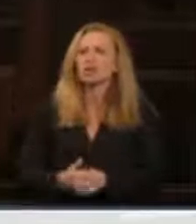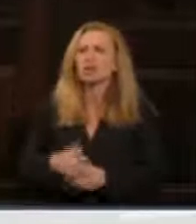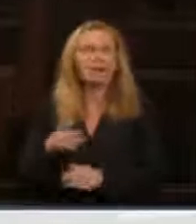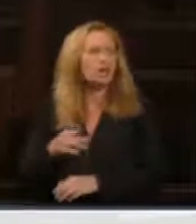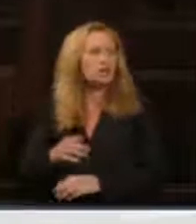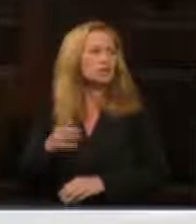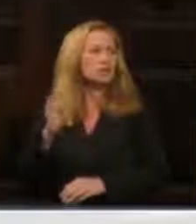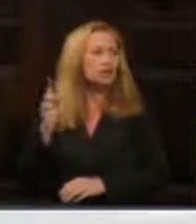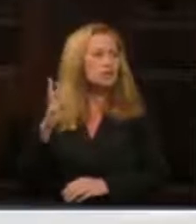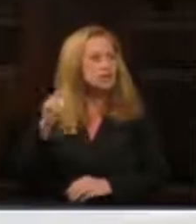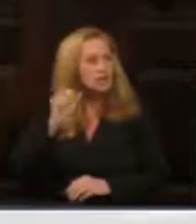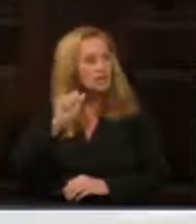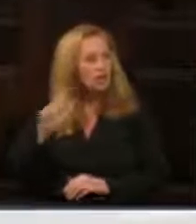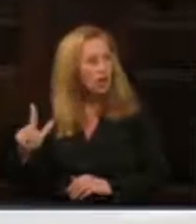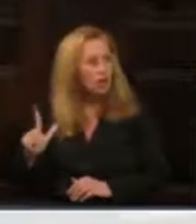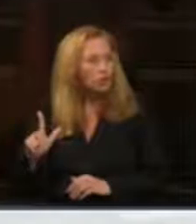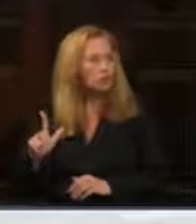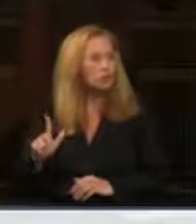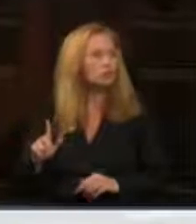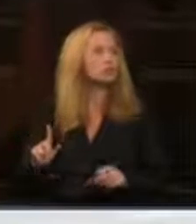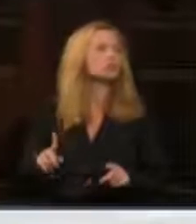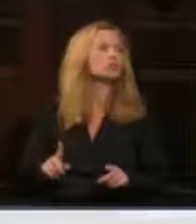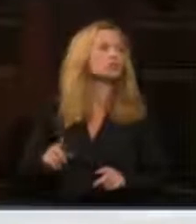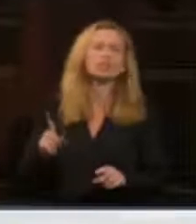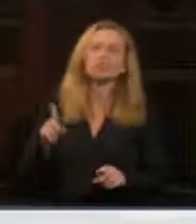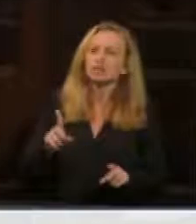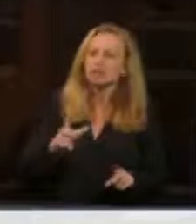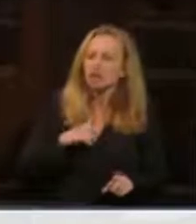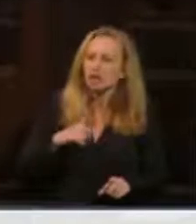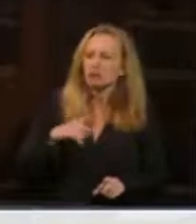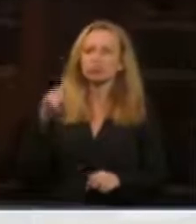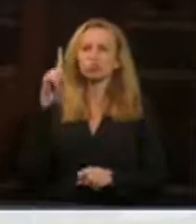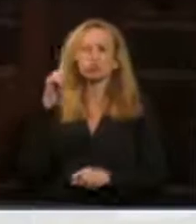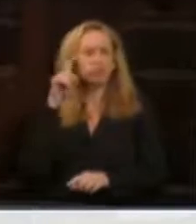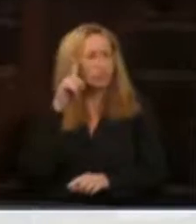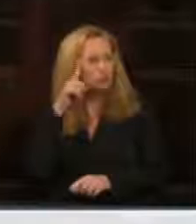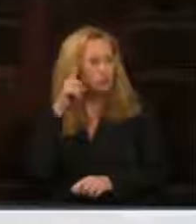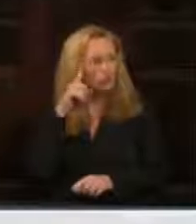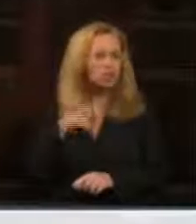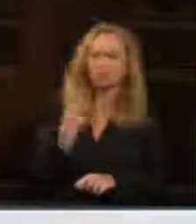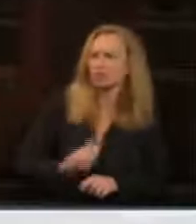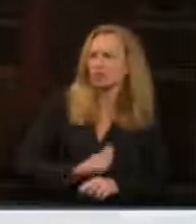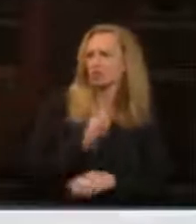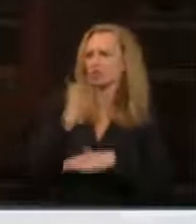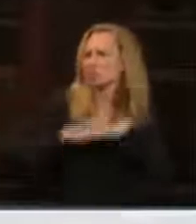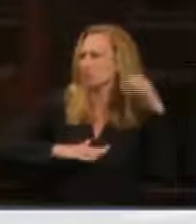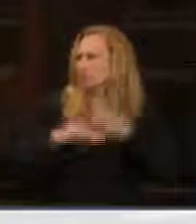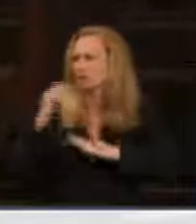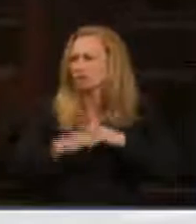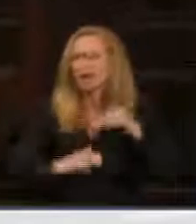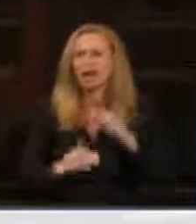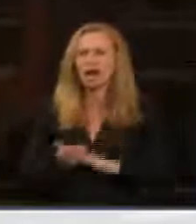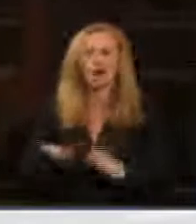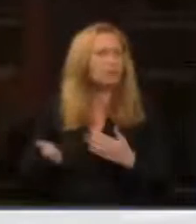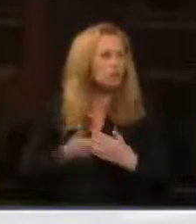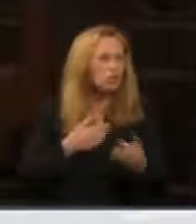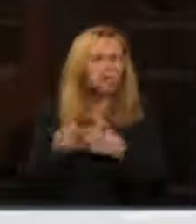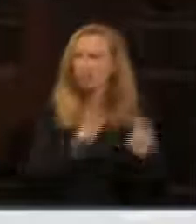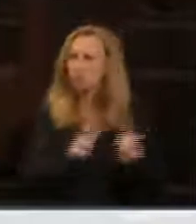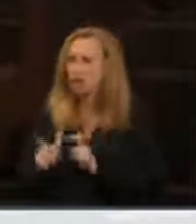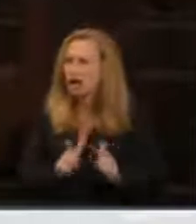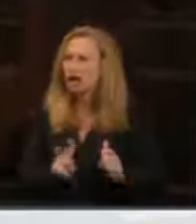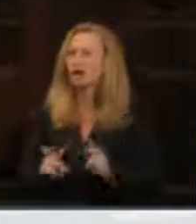que a gente tem no nosso cotidiano, na nossa vida profissional, acadêmica, enfim,